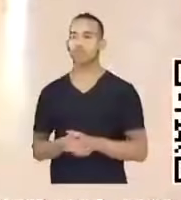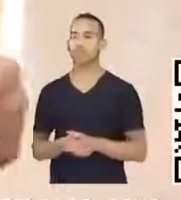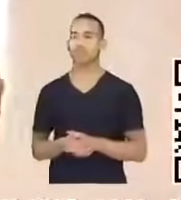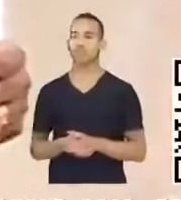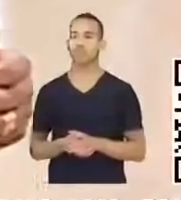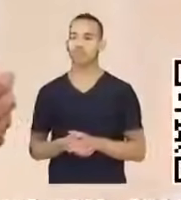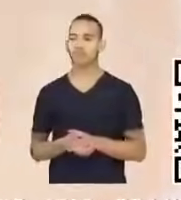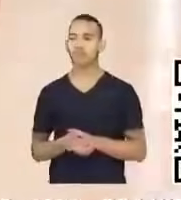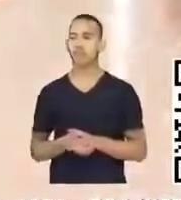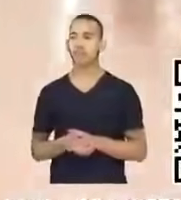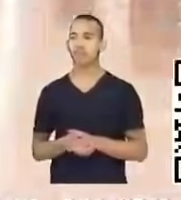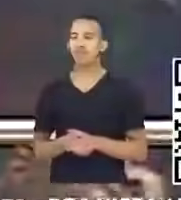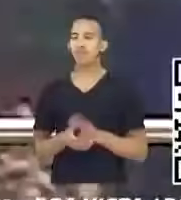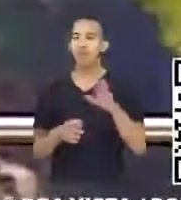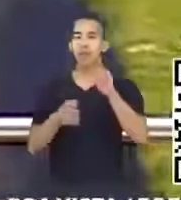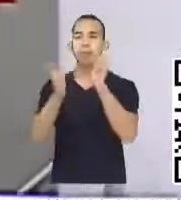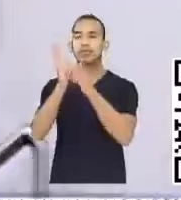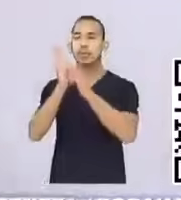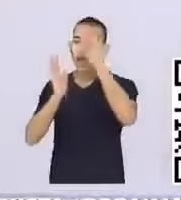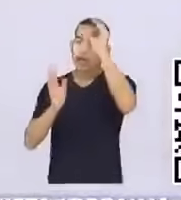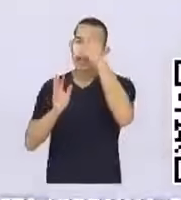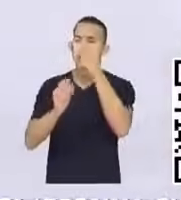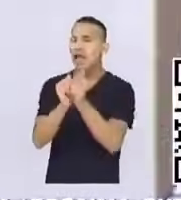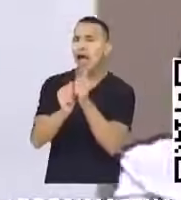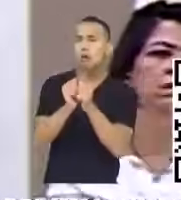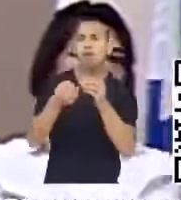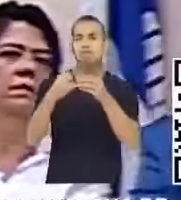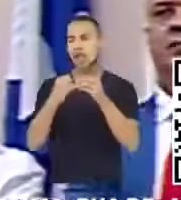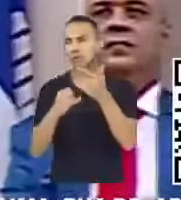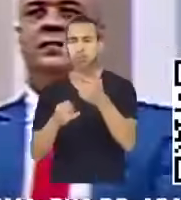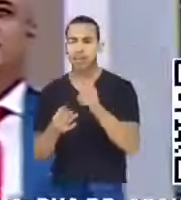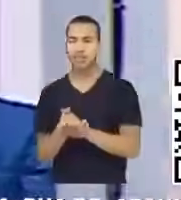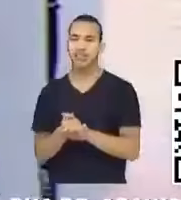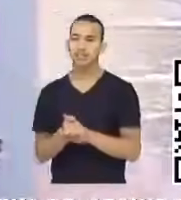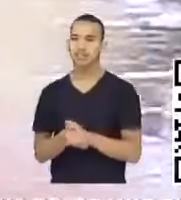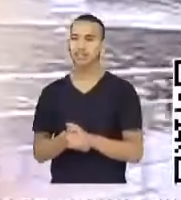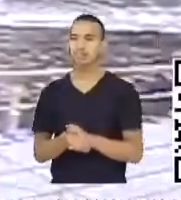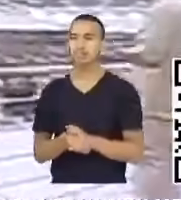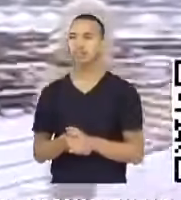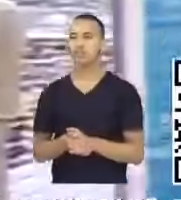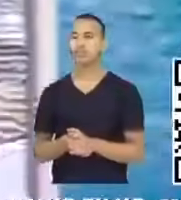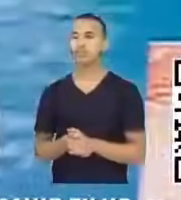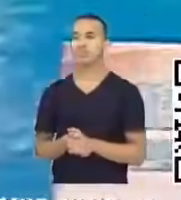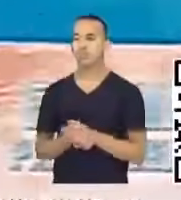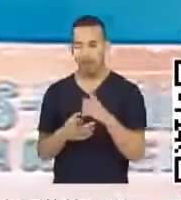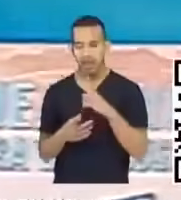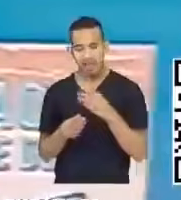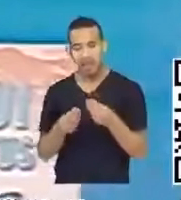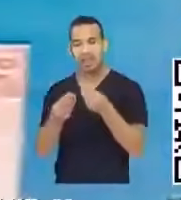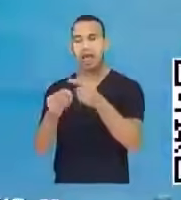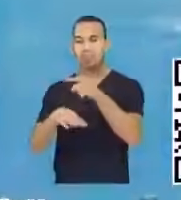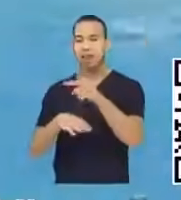e ele bate aqui em casa o tio não tem um arrozinho com feijão não e eu dava para